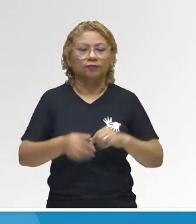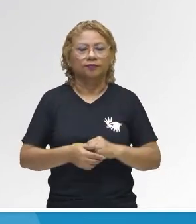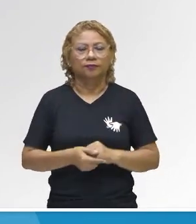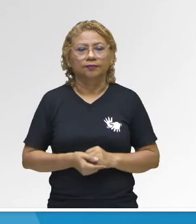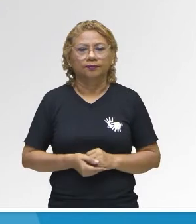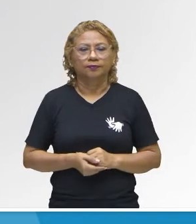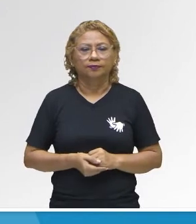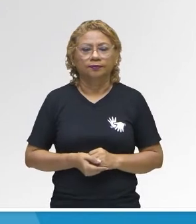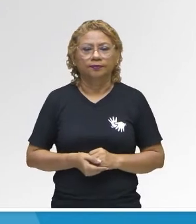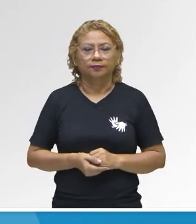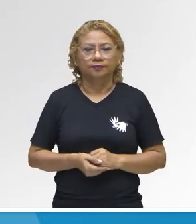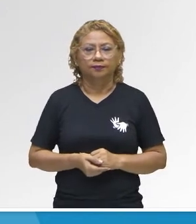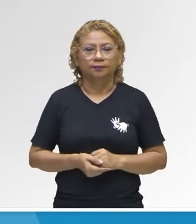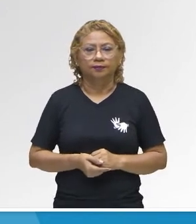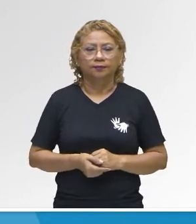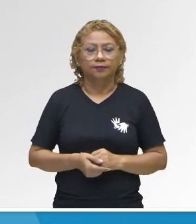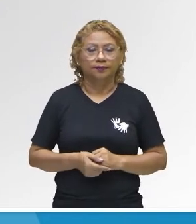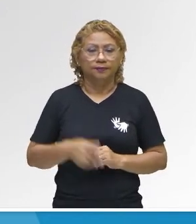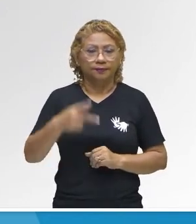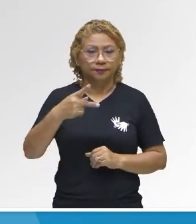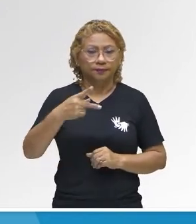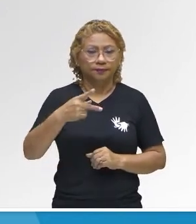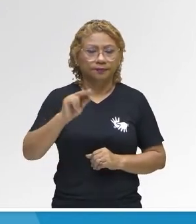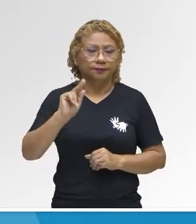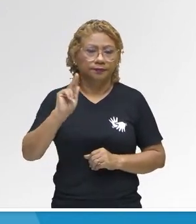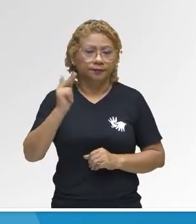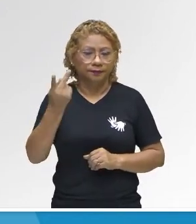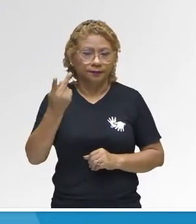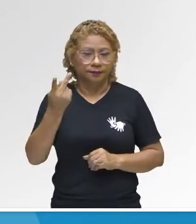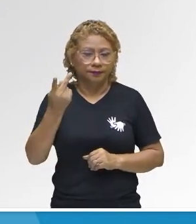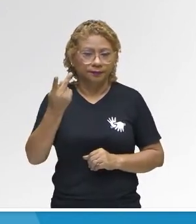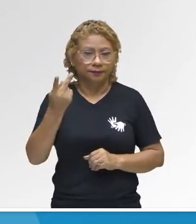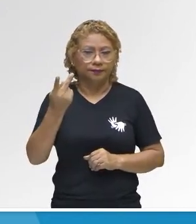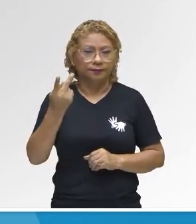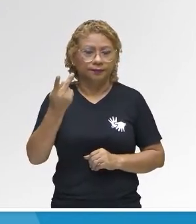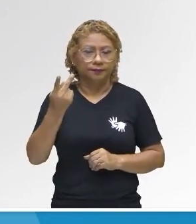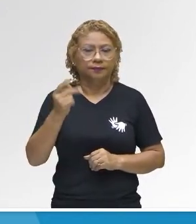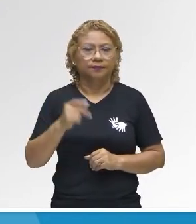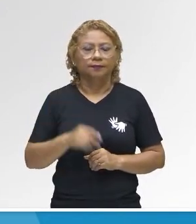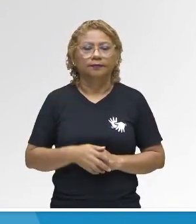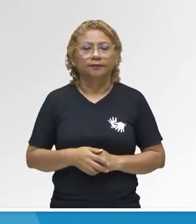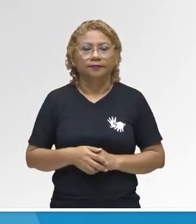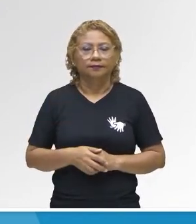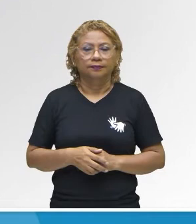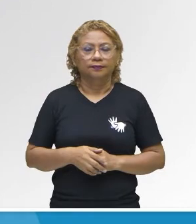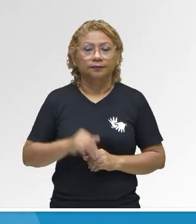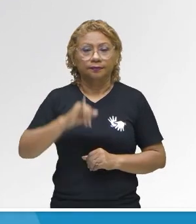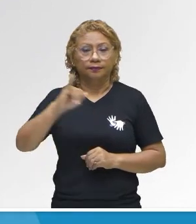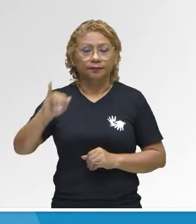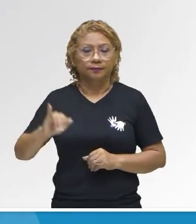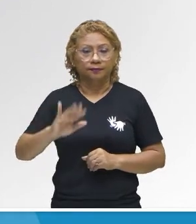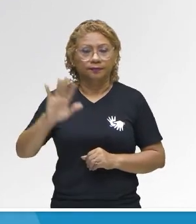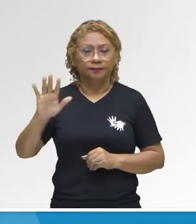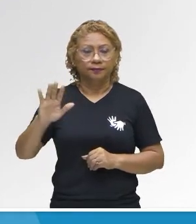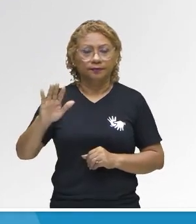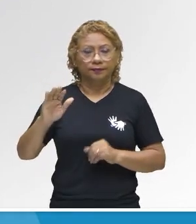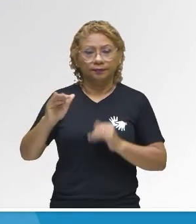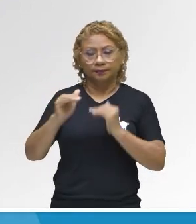só, PH é a projeção horizontal, tudo bem? PV,